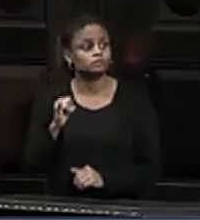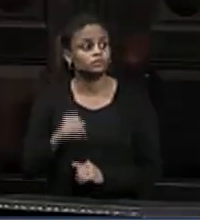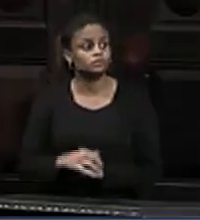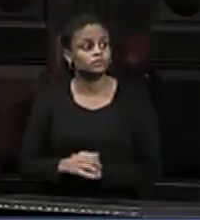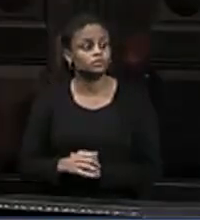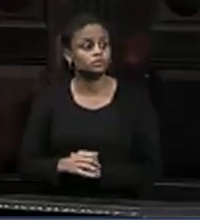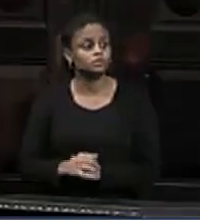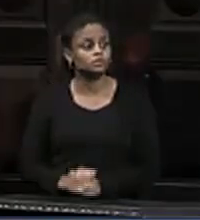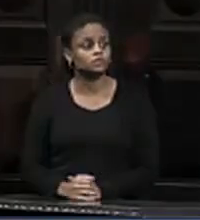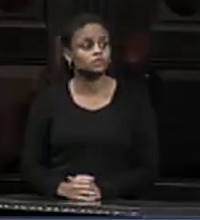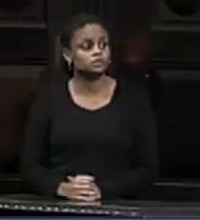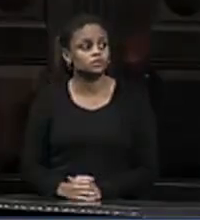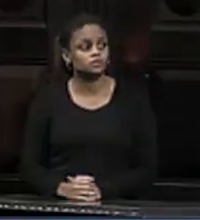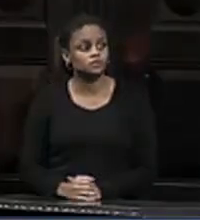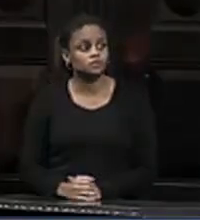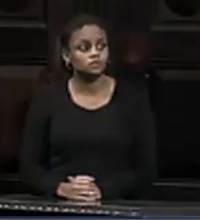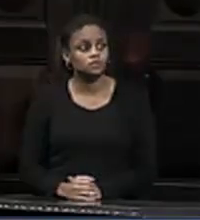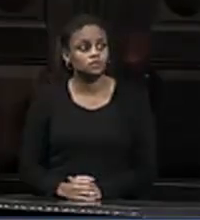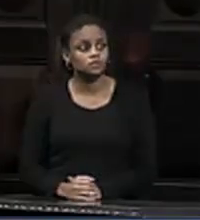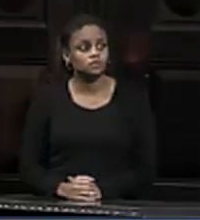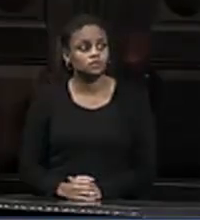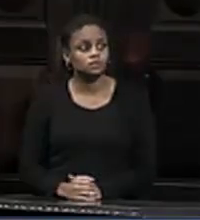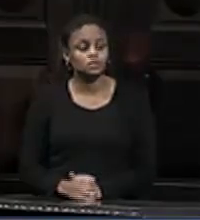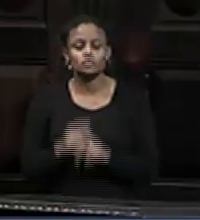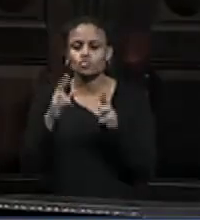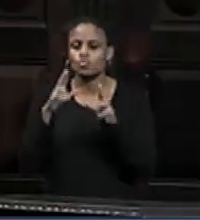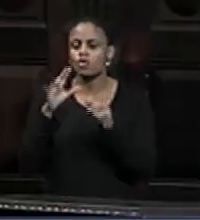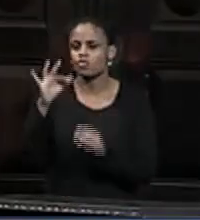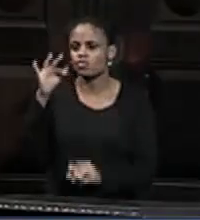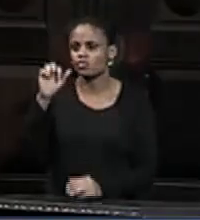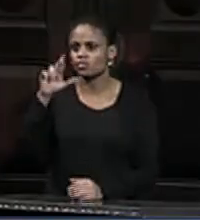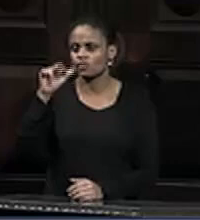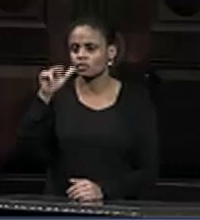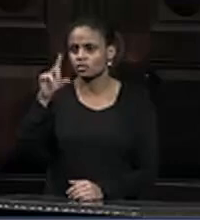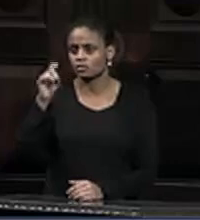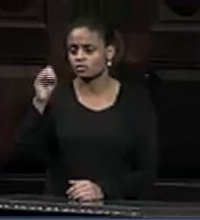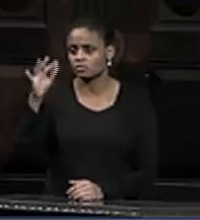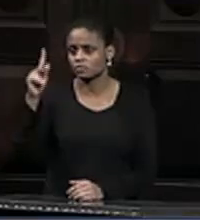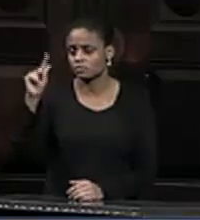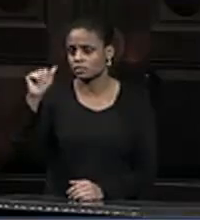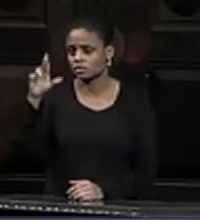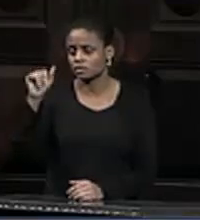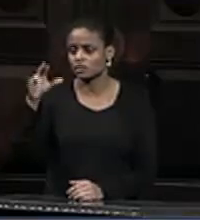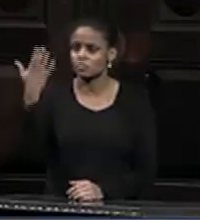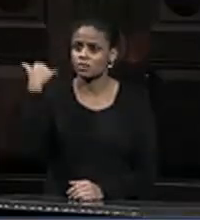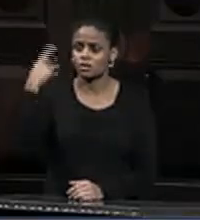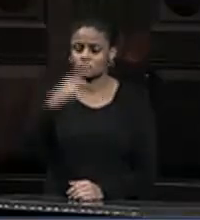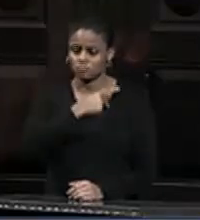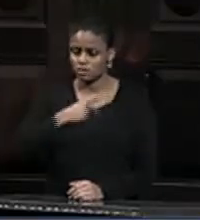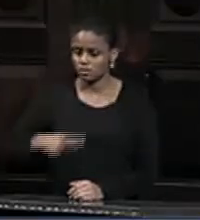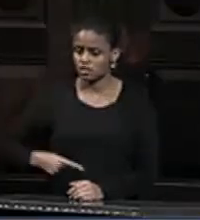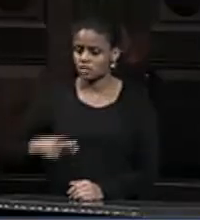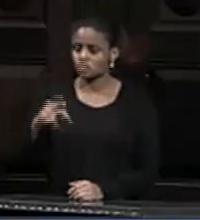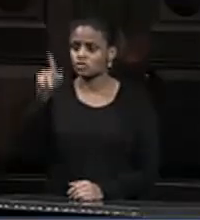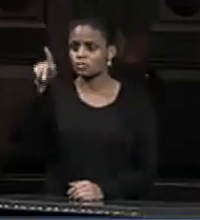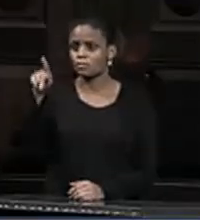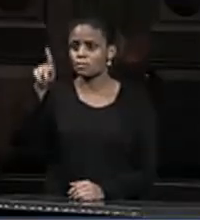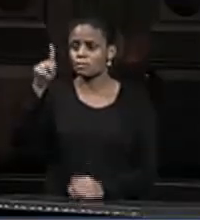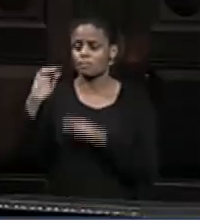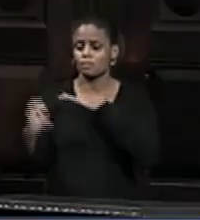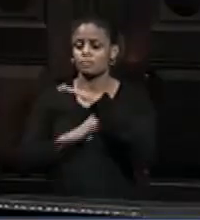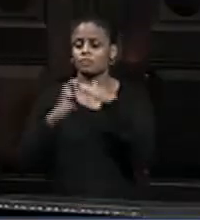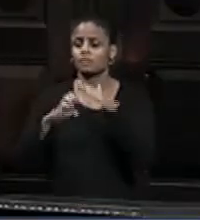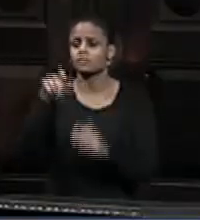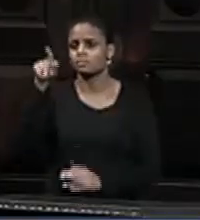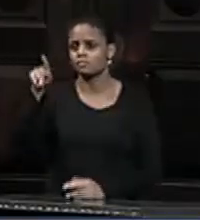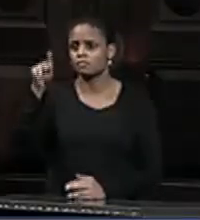Parente, quando presidia a Petrobras. Ingressou com uma ação judicial e conseguiu eliminar,